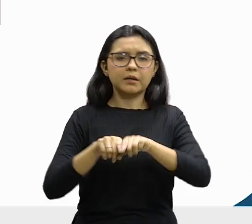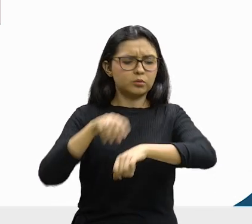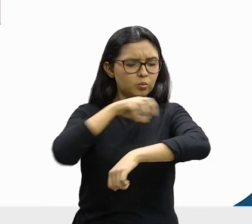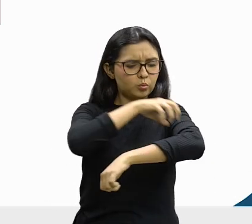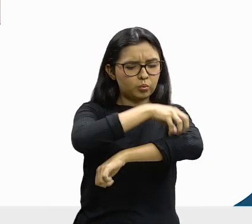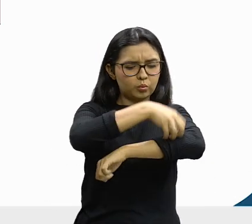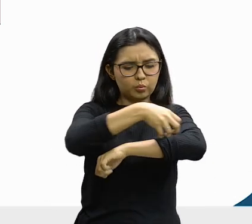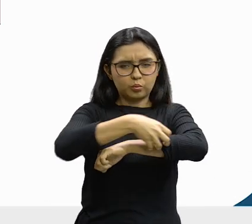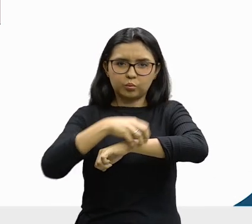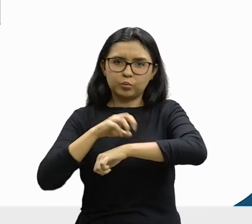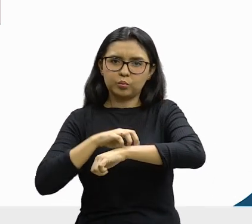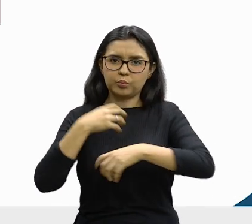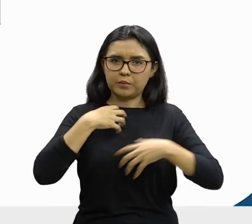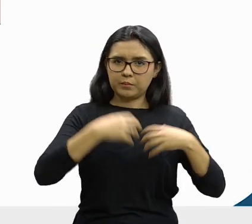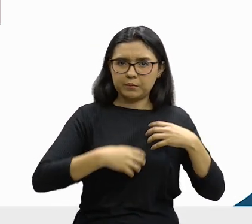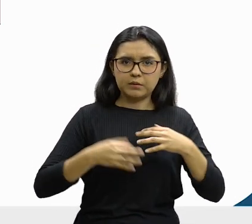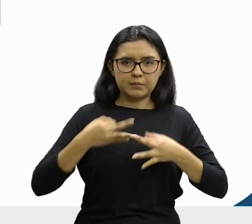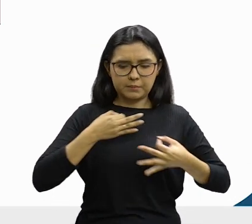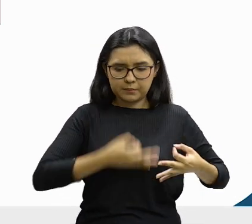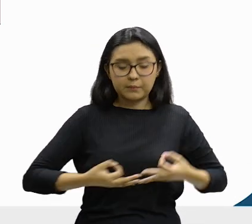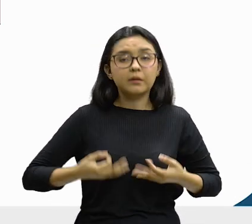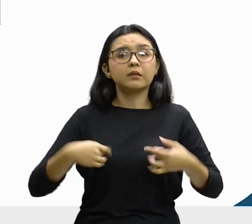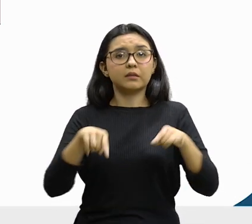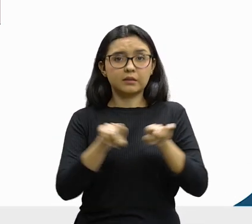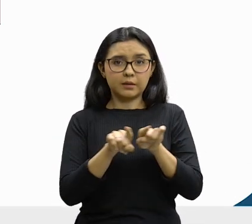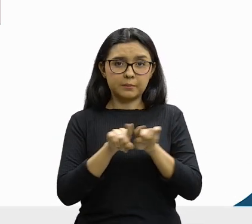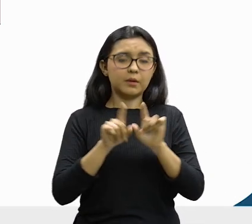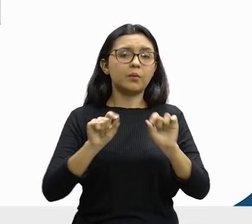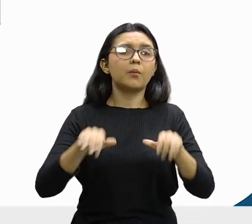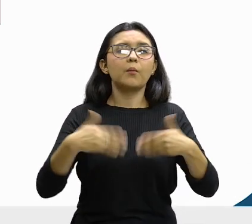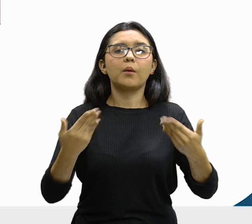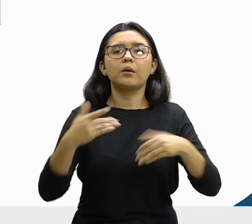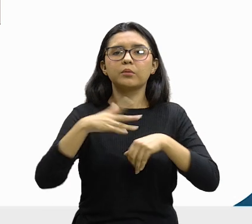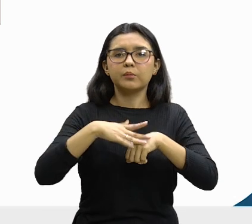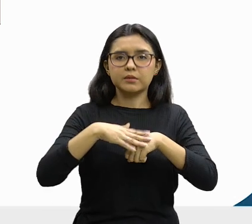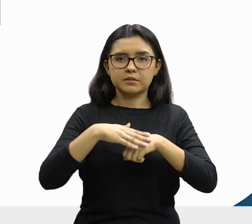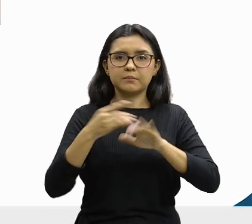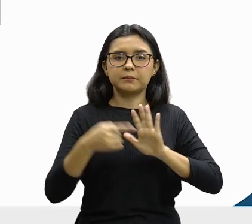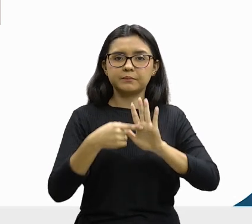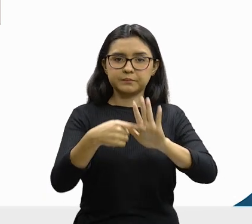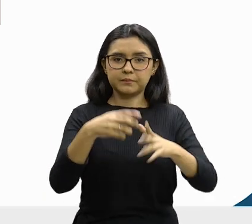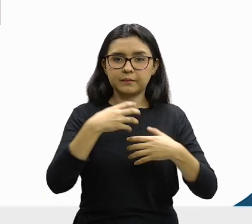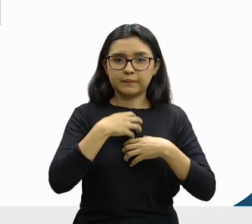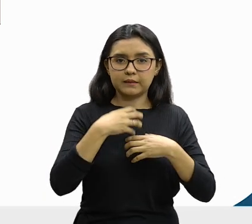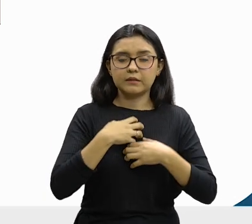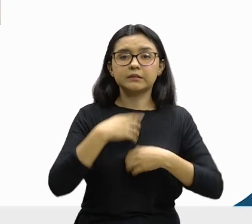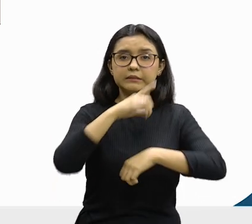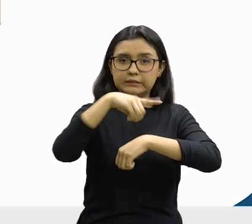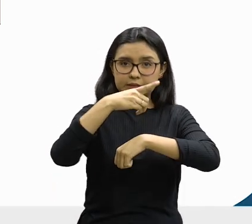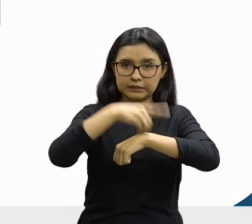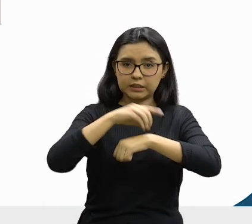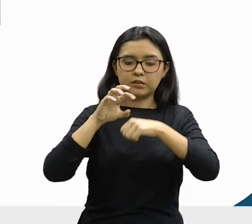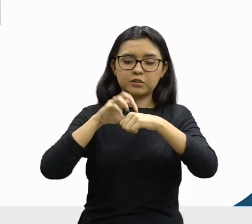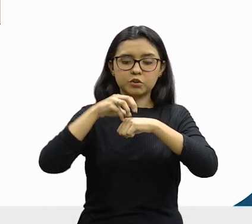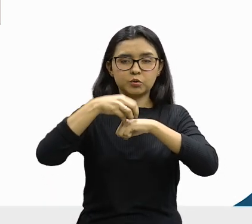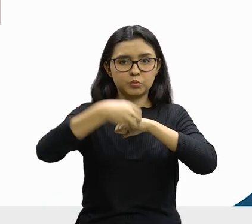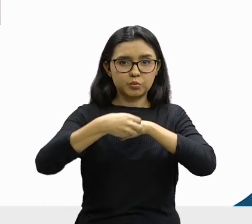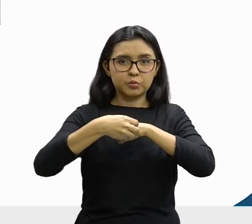A maioria que vai estar dando manchas na pele vai ser, ó, dengue, chikungunya e